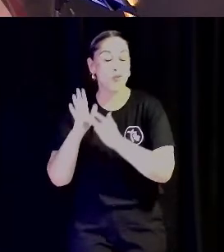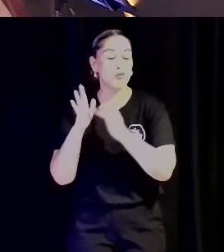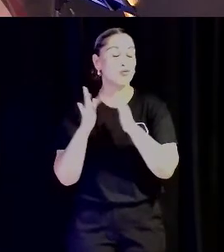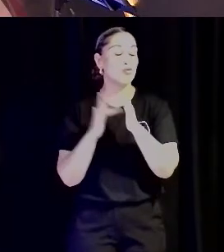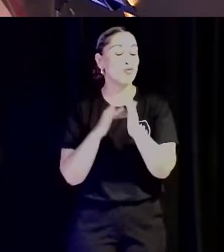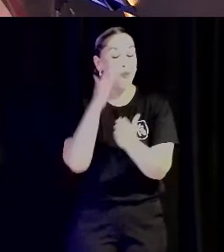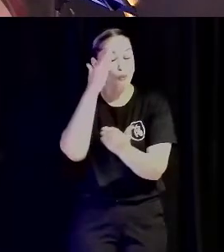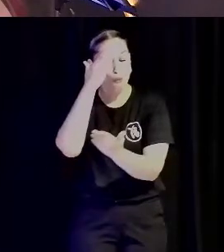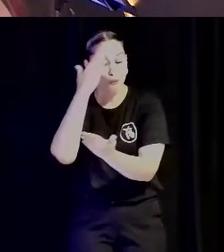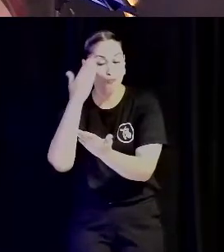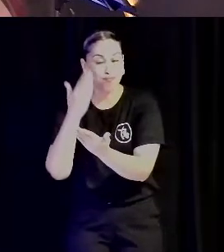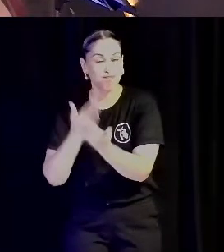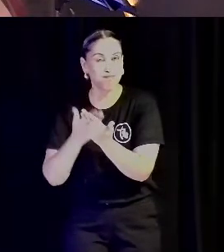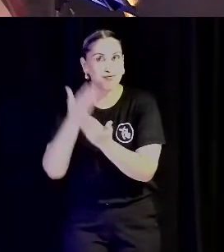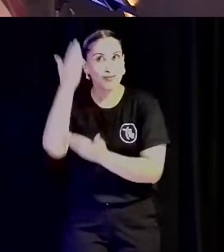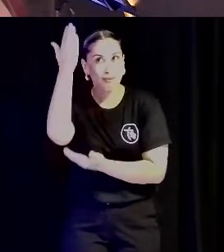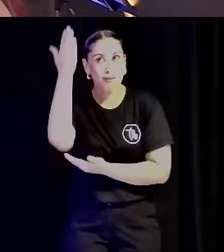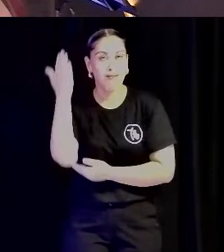confiam em Deus,